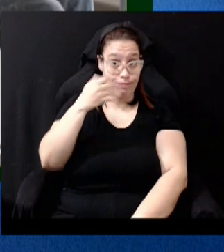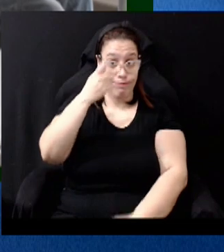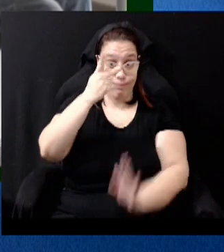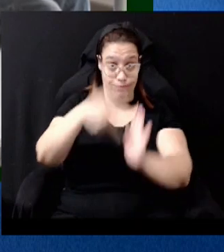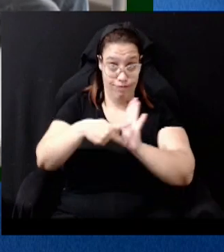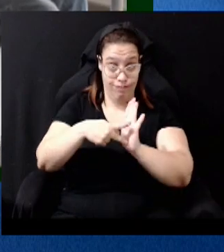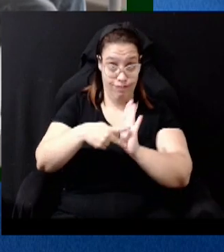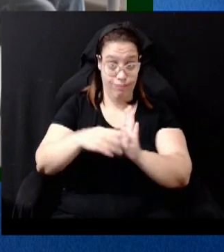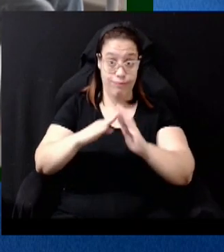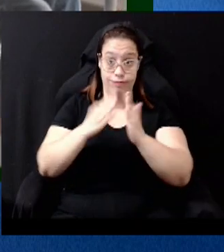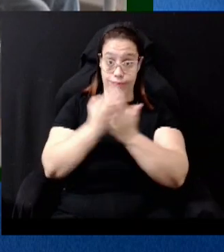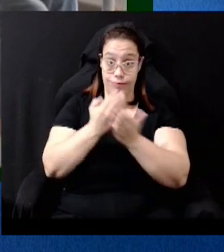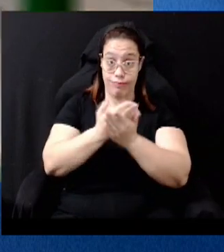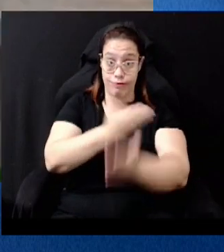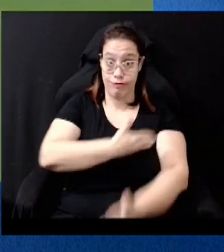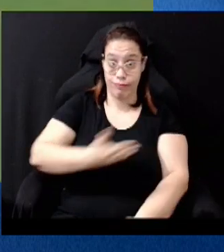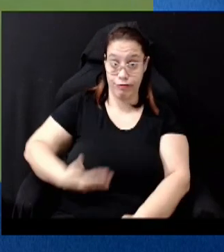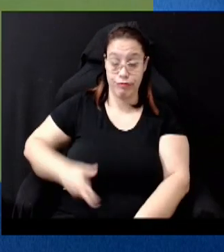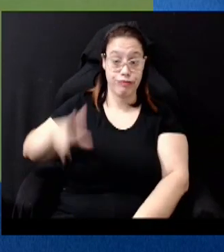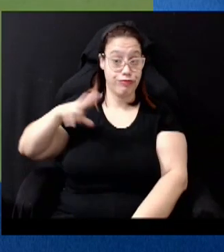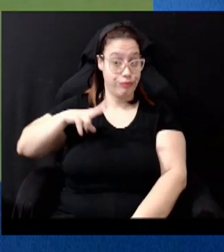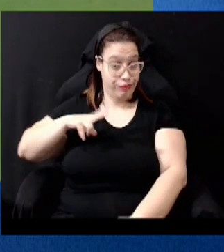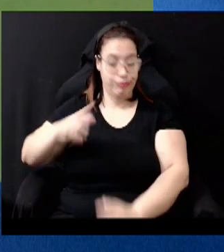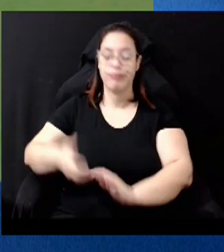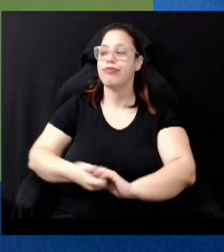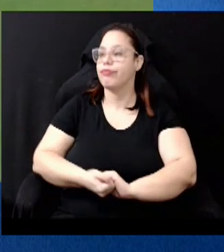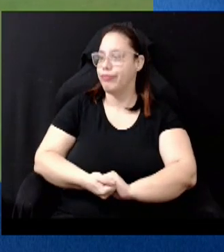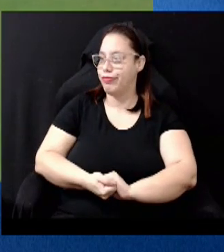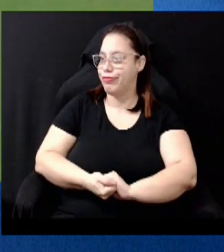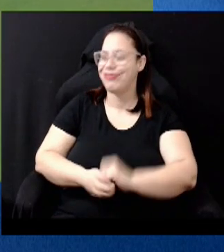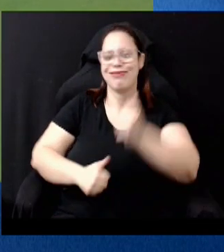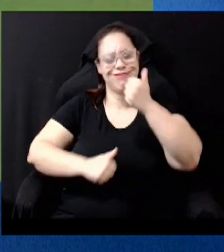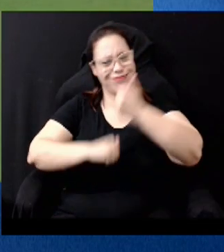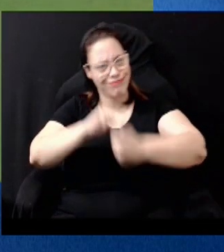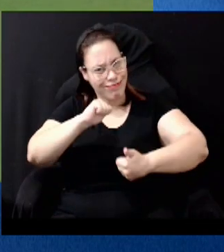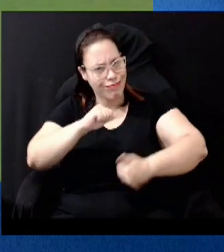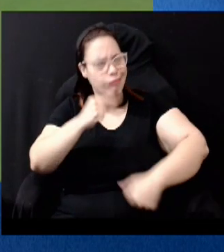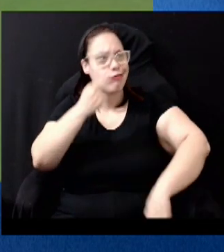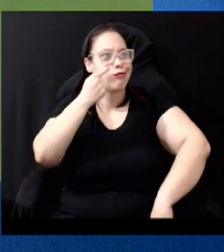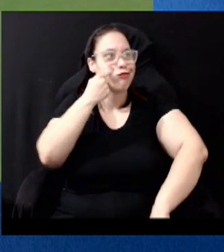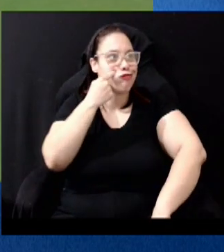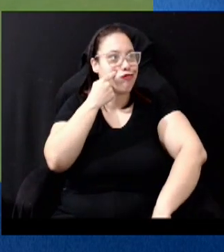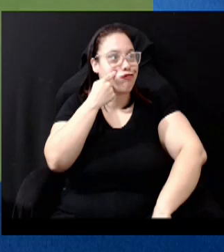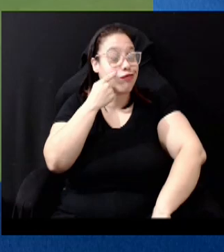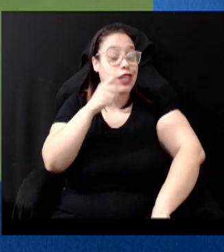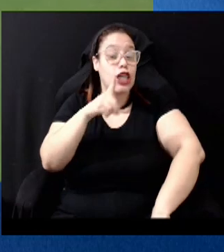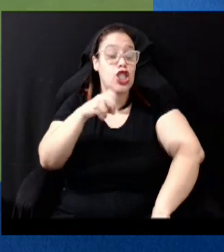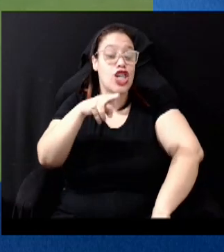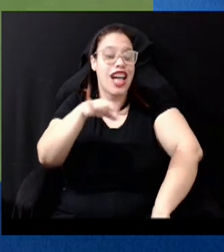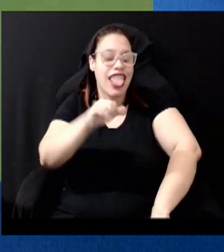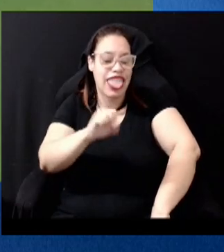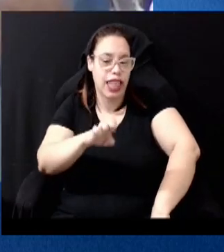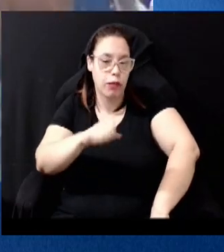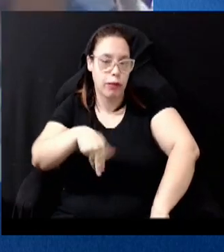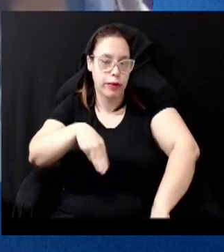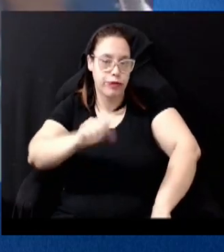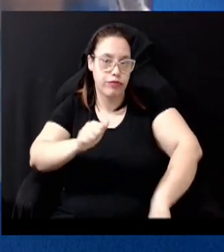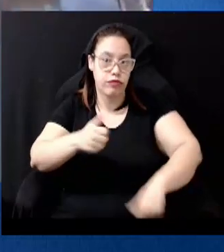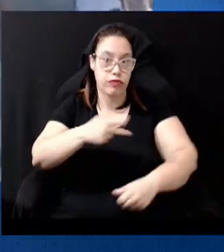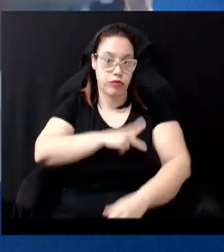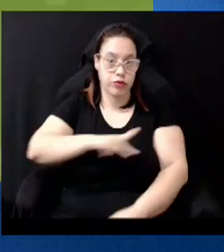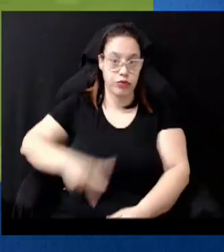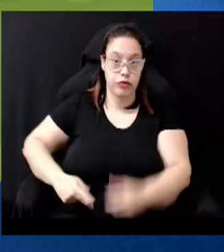escolas públicas e particulares. E no esporte, em Diadema, Ponte Preta vence fora de casa o